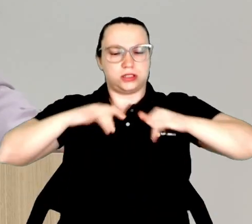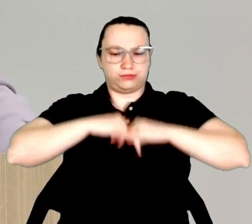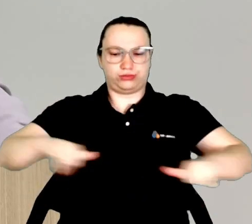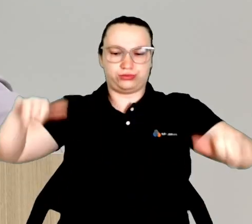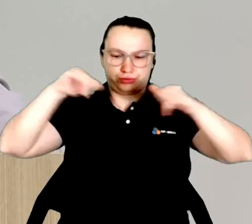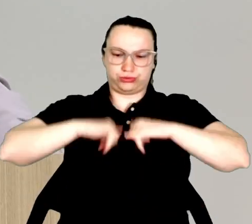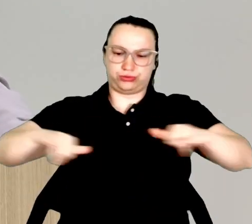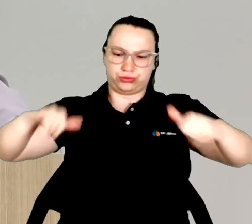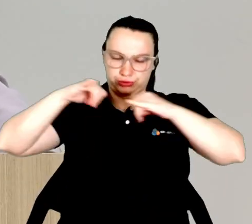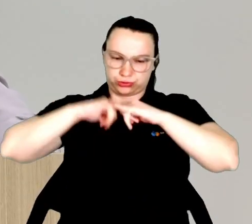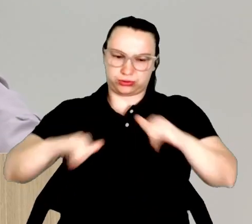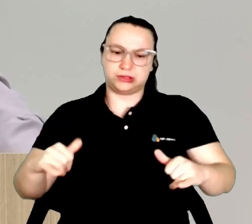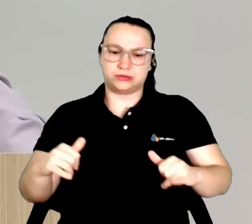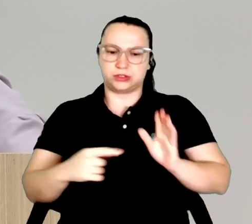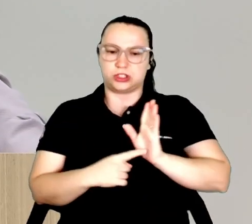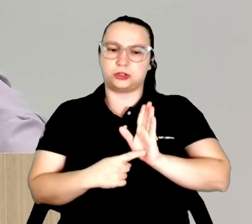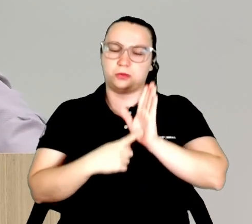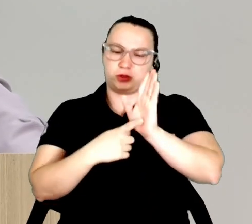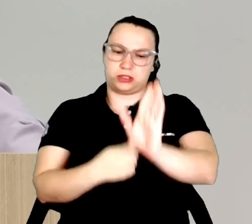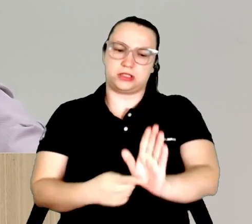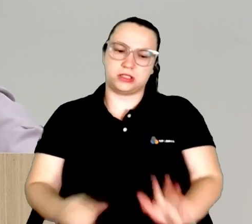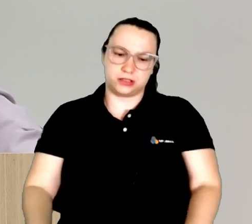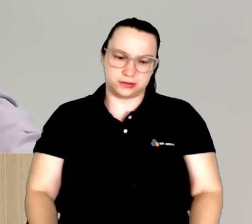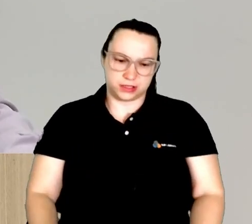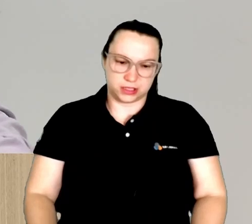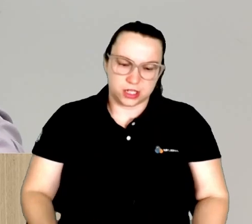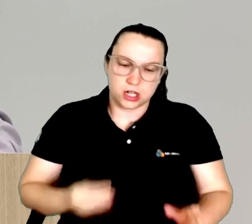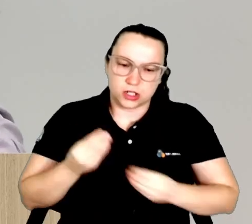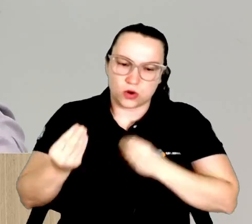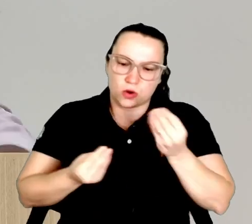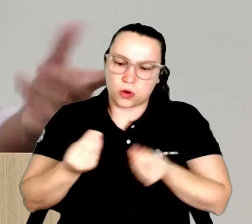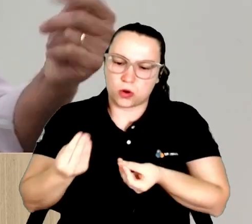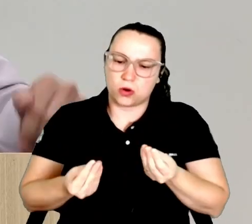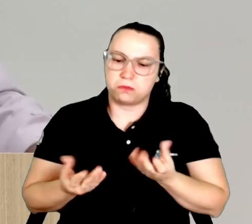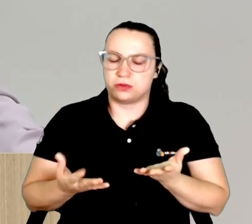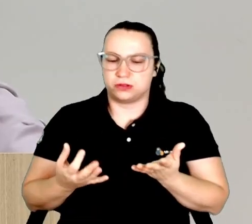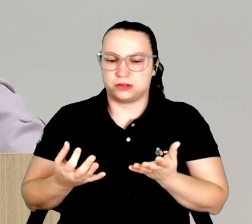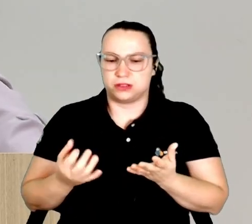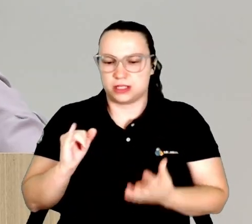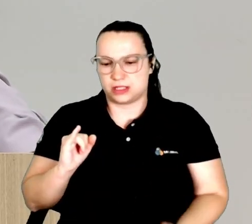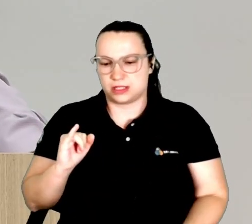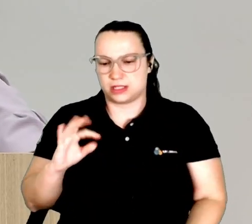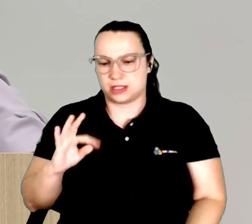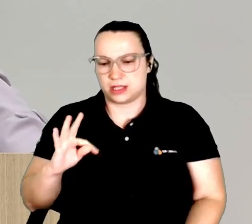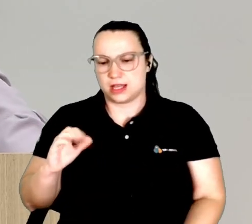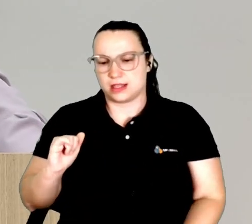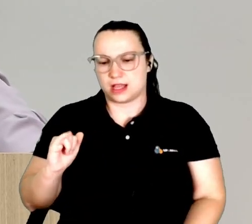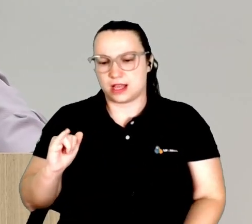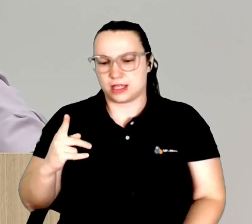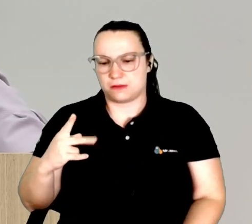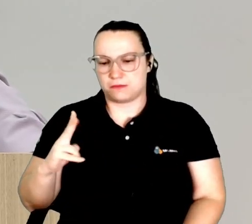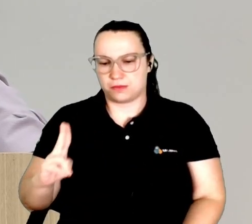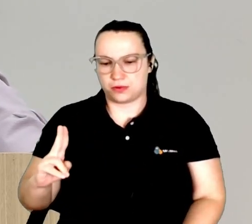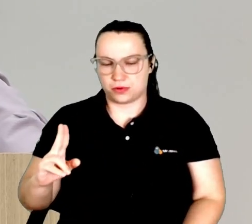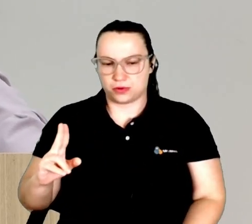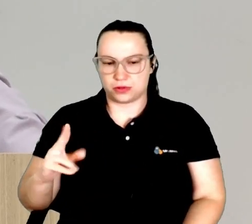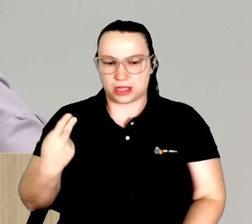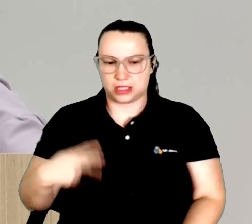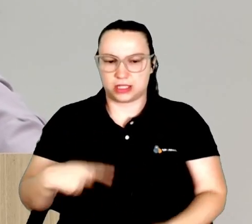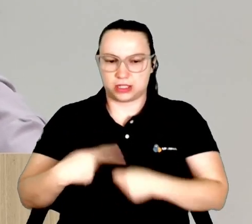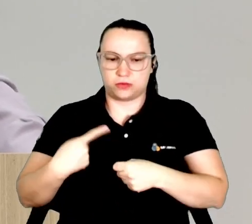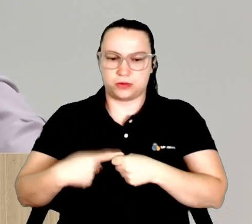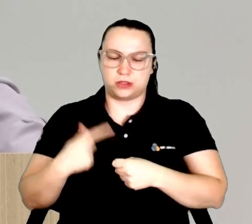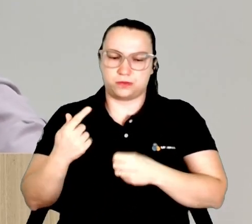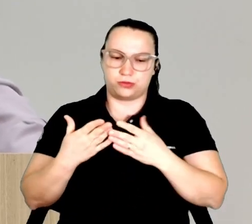estar publicando e mostrando como está sendo tratado aqui, sim, a Taipu, o nosso meio ambiente aqui no município de Guaíra.